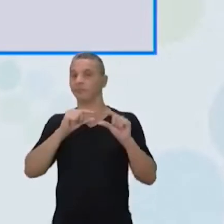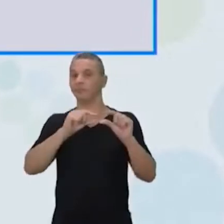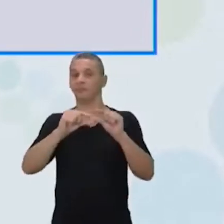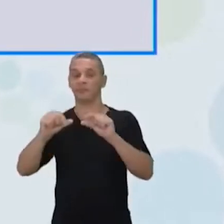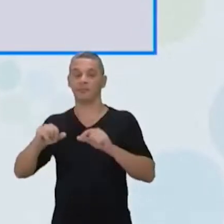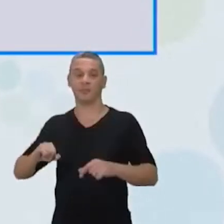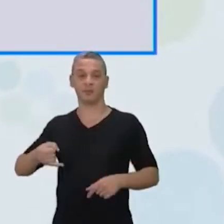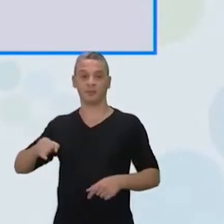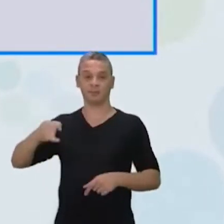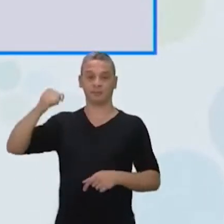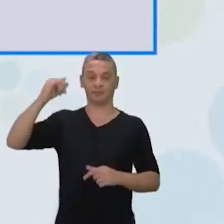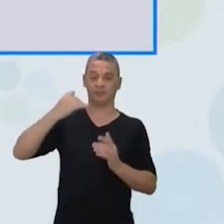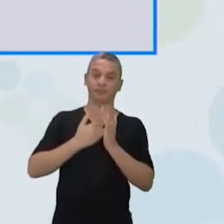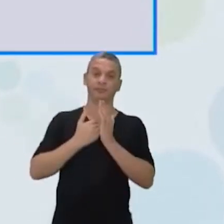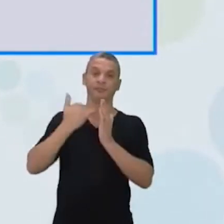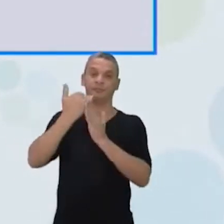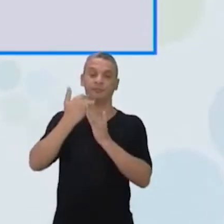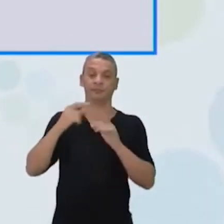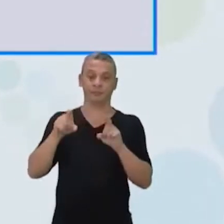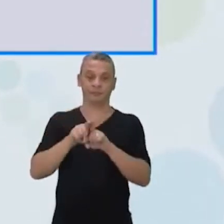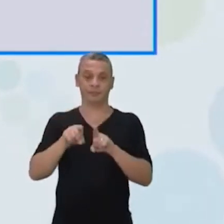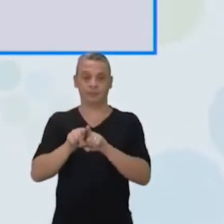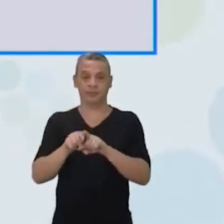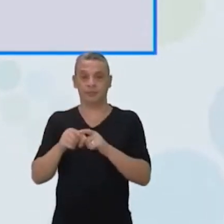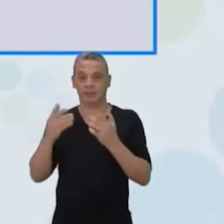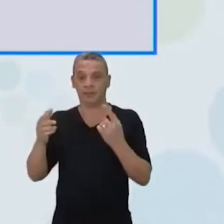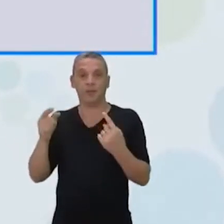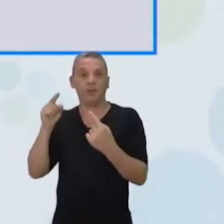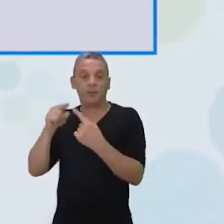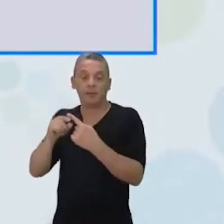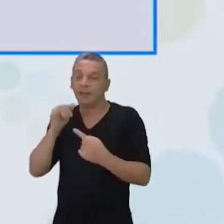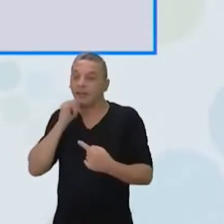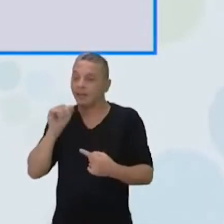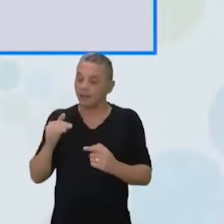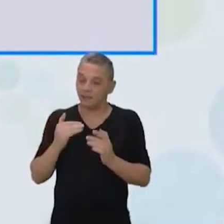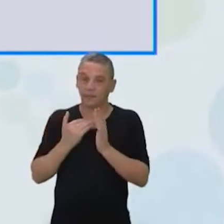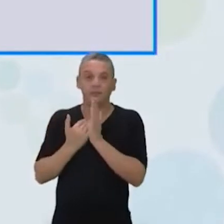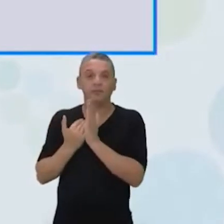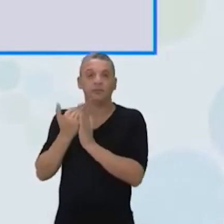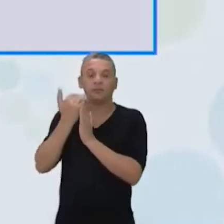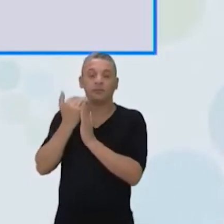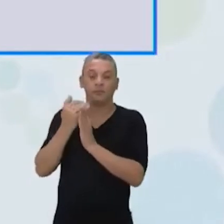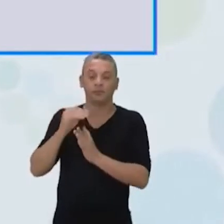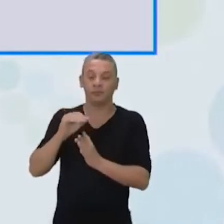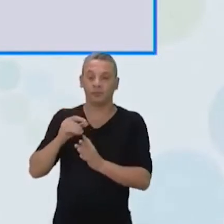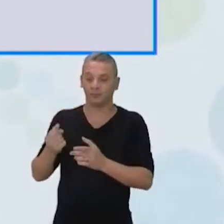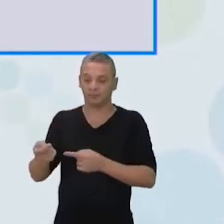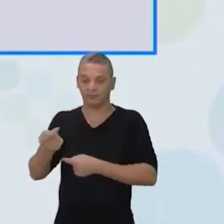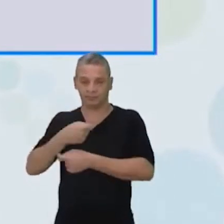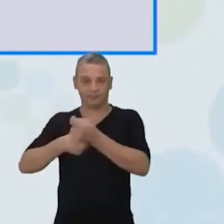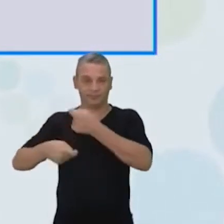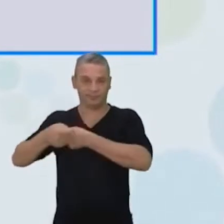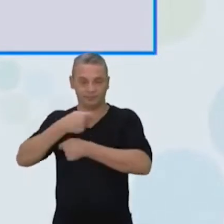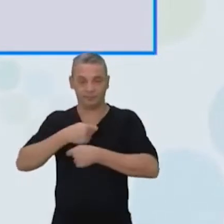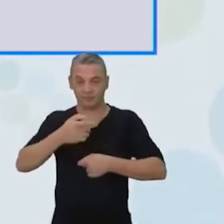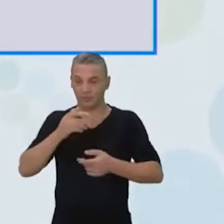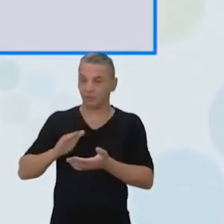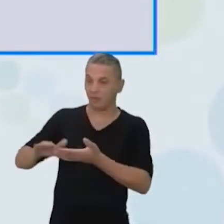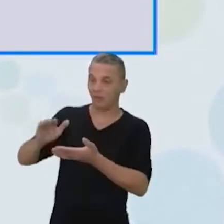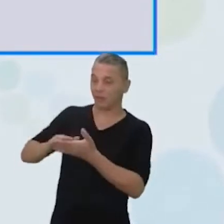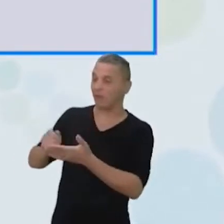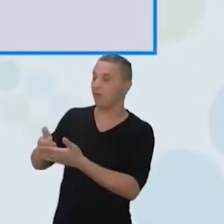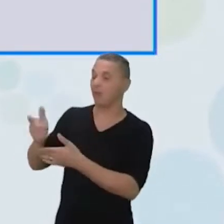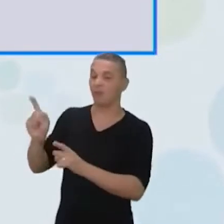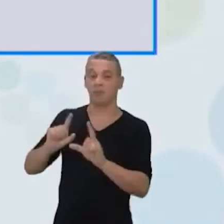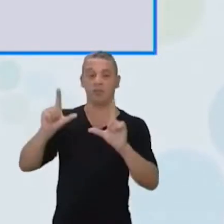fica mais caro, o dinheiro fica mais caro. Então, nesse caso, ele subindo a Selic, ele desestimula o consumo. E